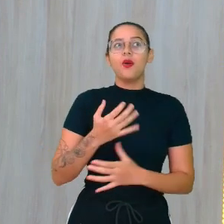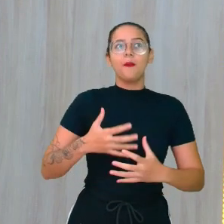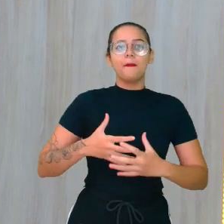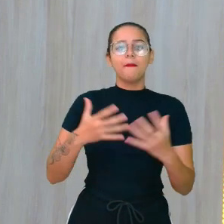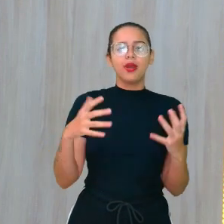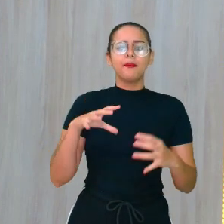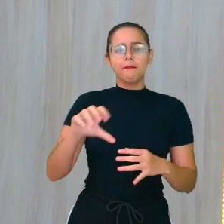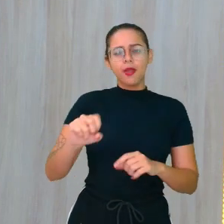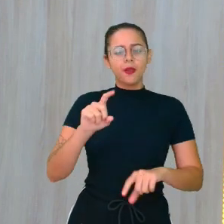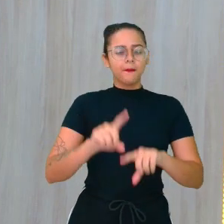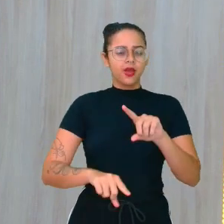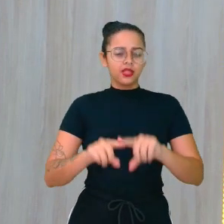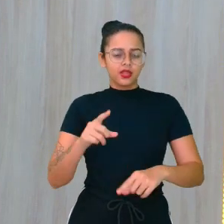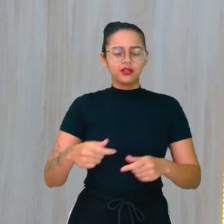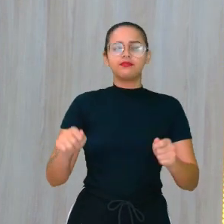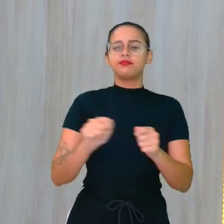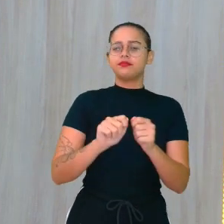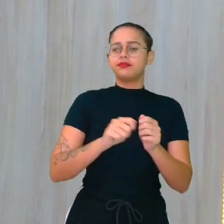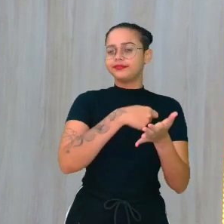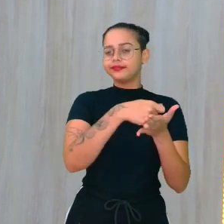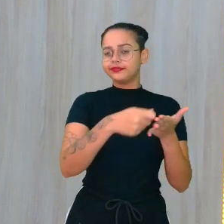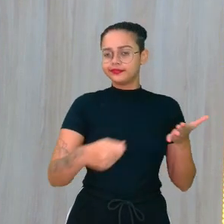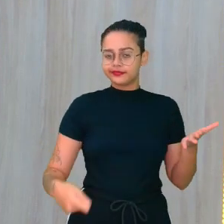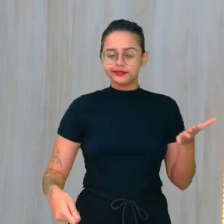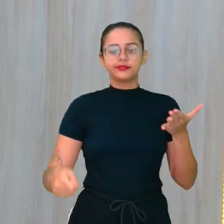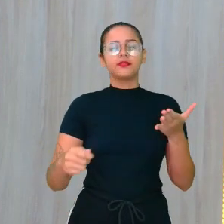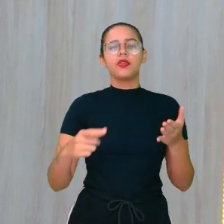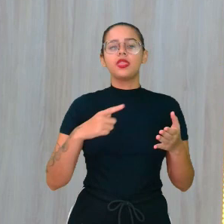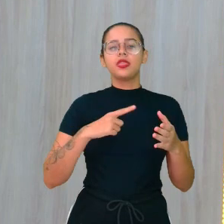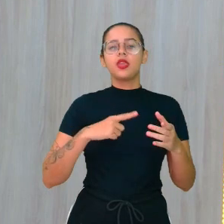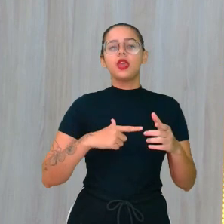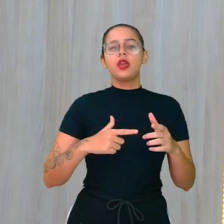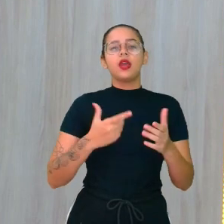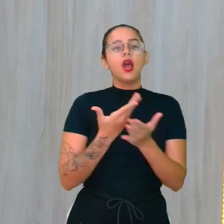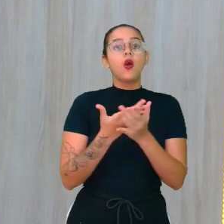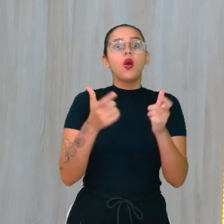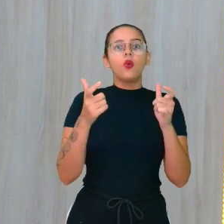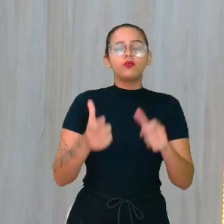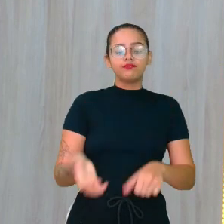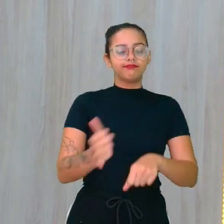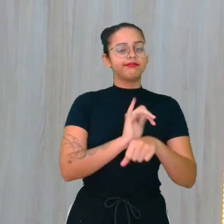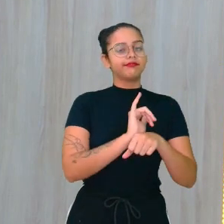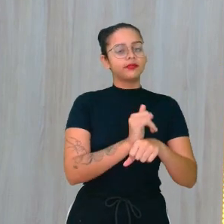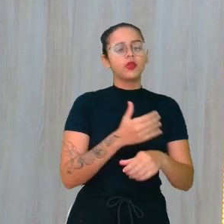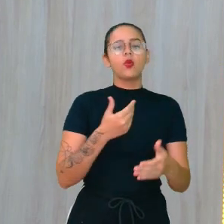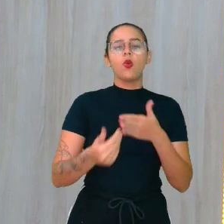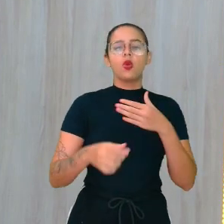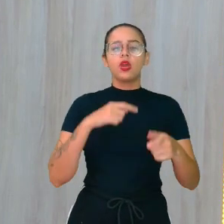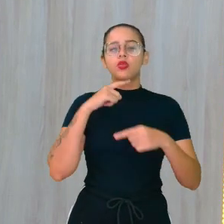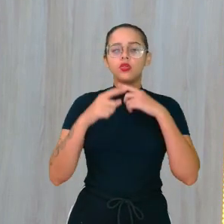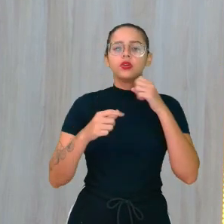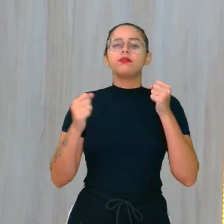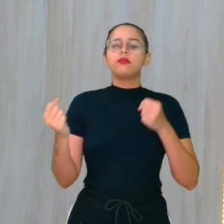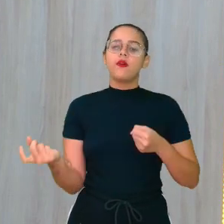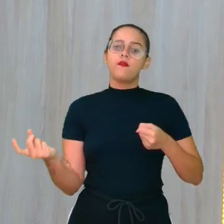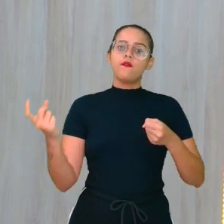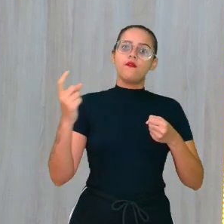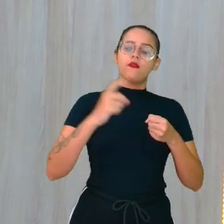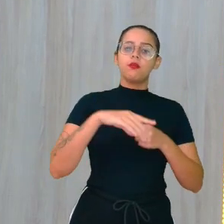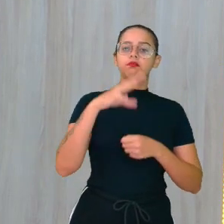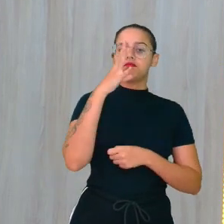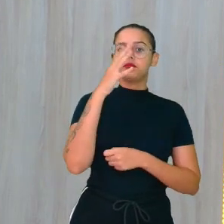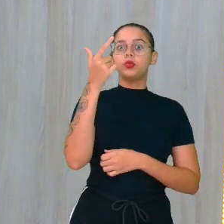pega teu material, faz anotações. A aula fica disponível também no YouTube, qualquer dúvida é só voltar lá e assistir a aula